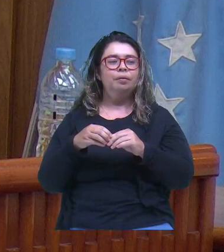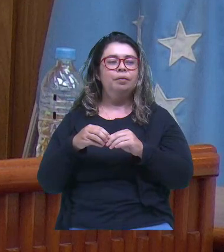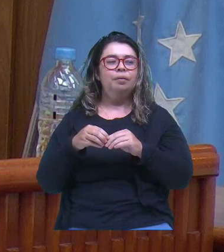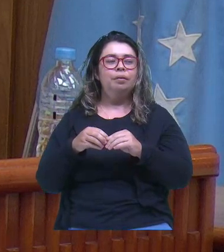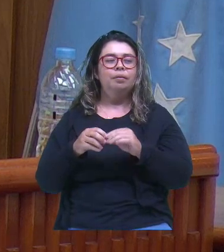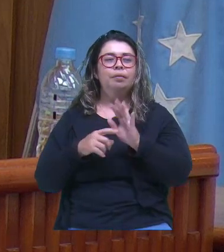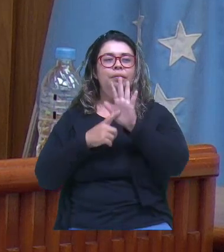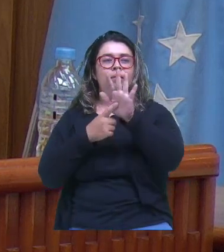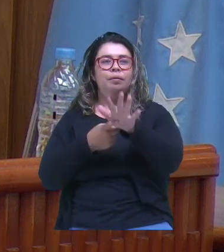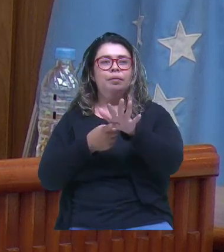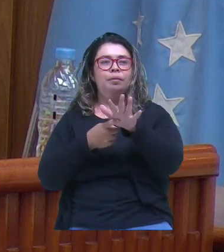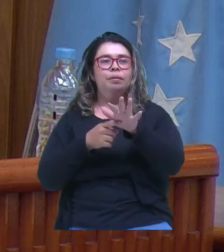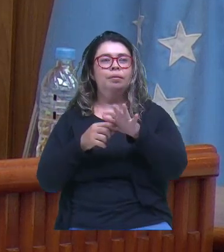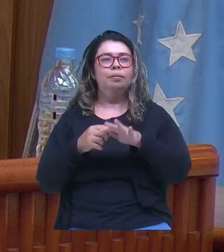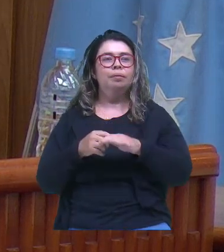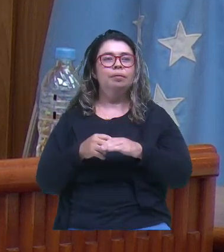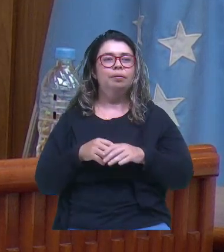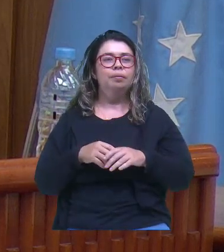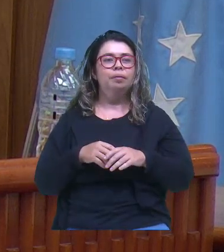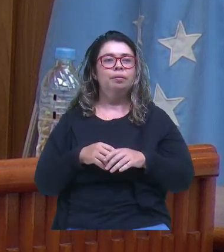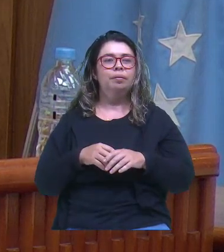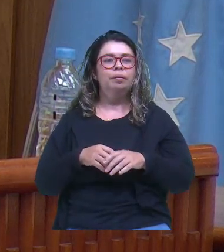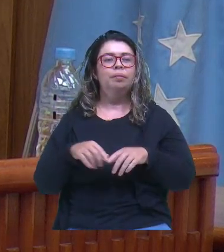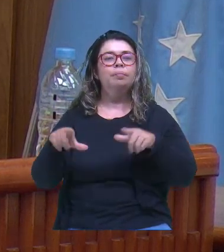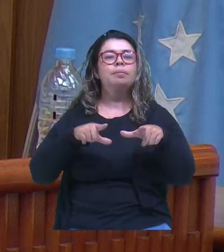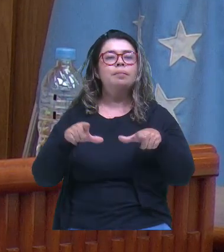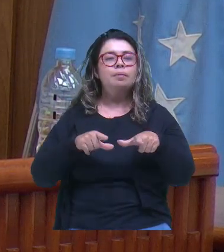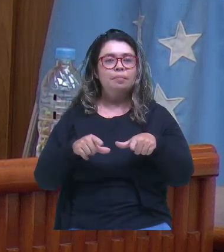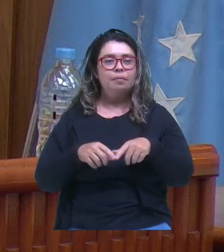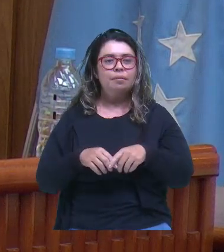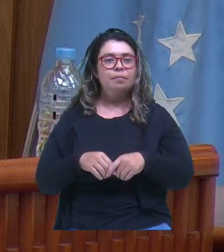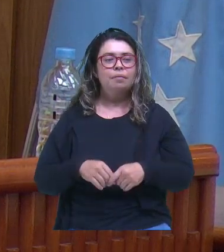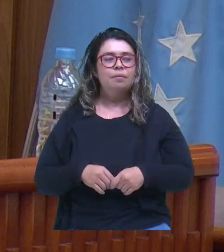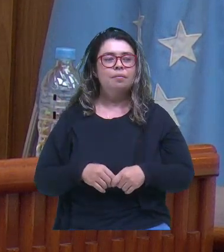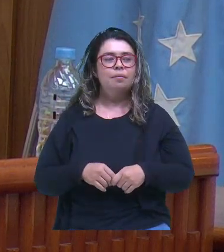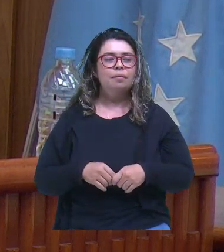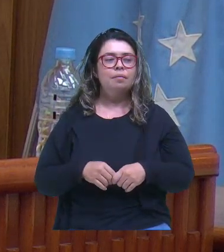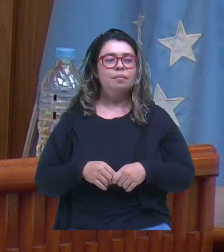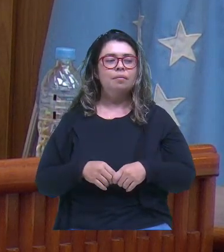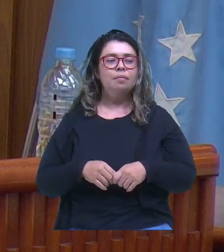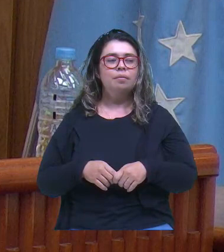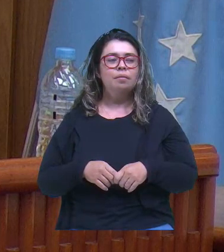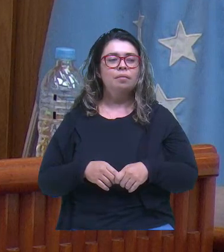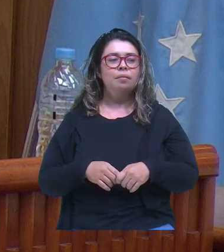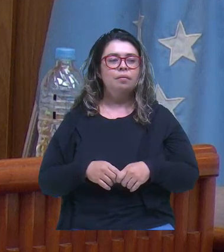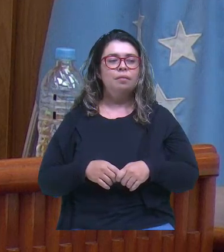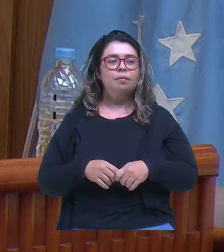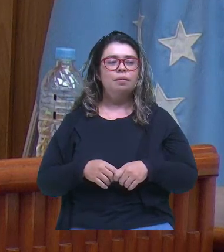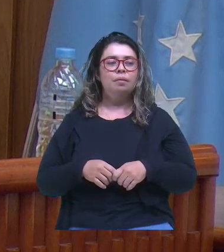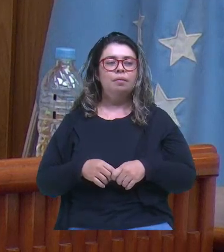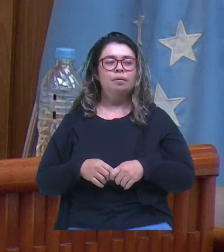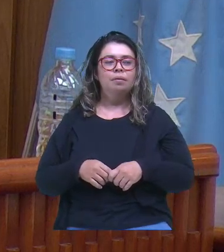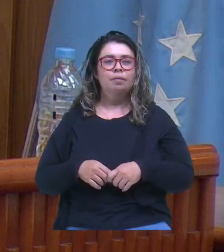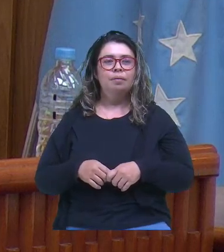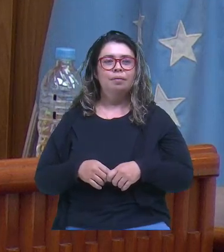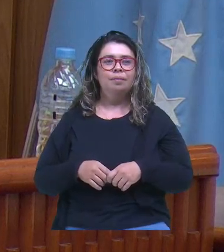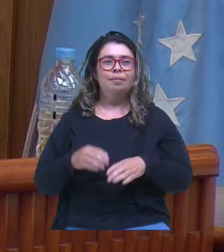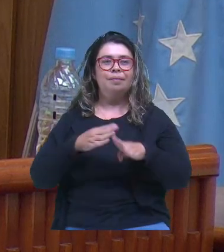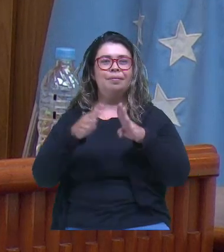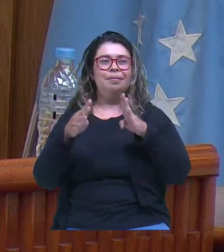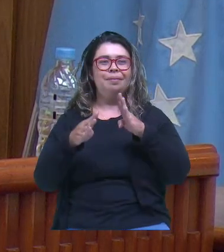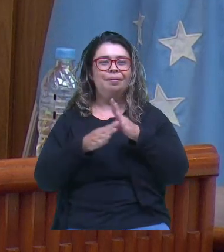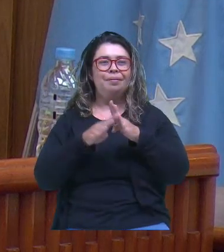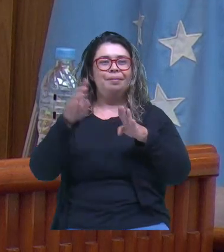evidenciado. Mas o seu trabalho, claro, mas lutam todos os dias, às vezes